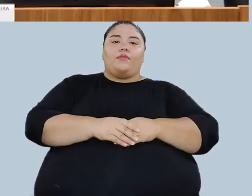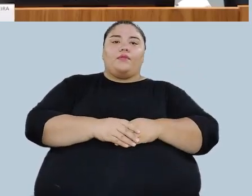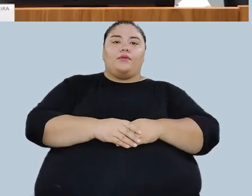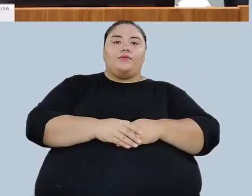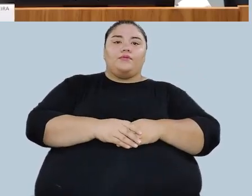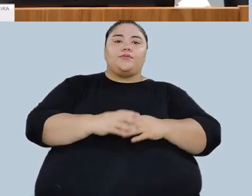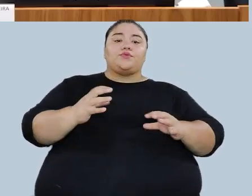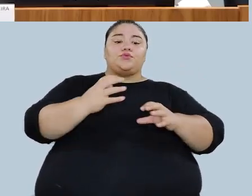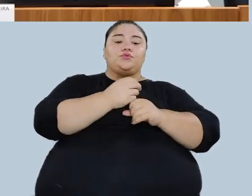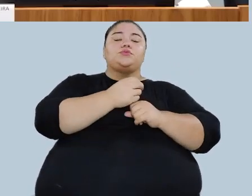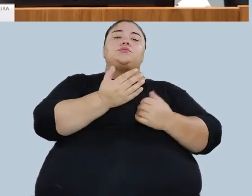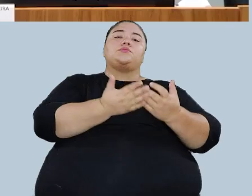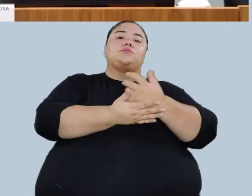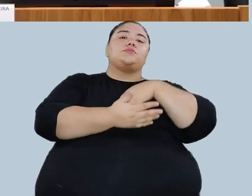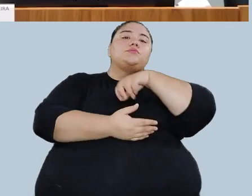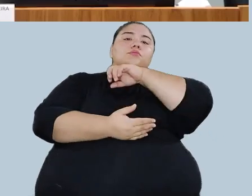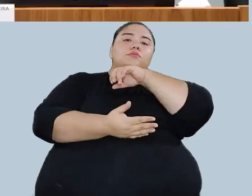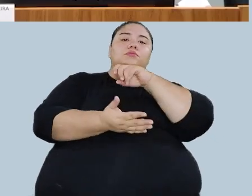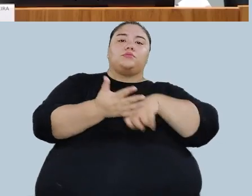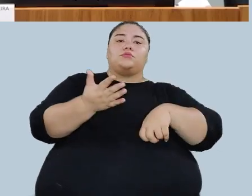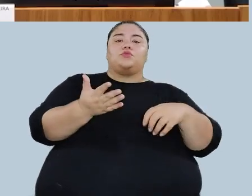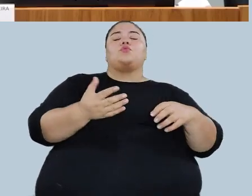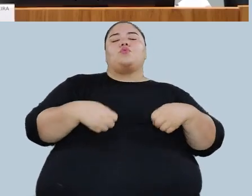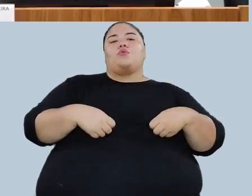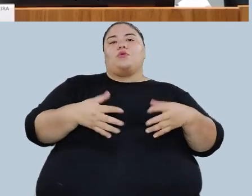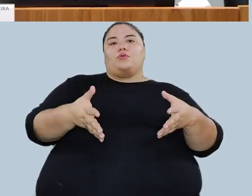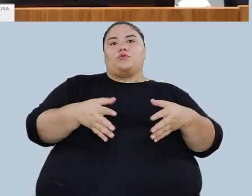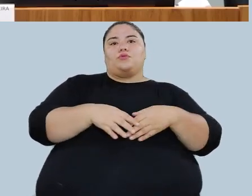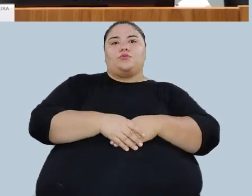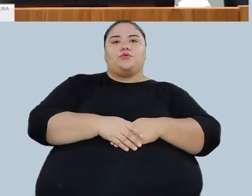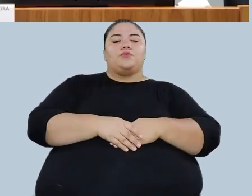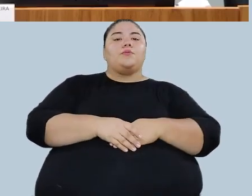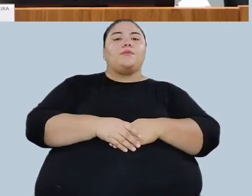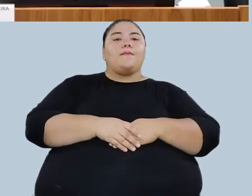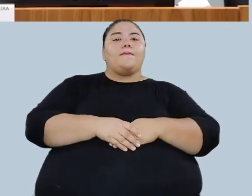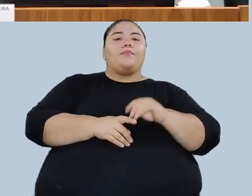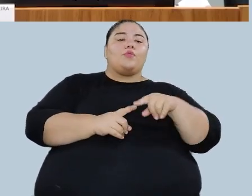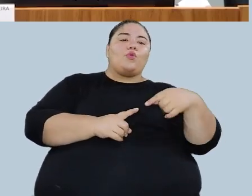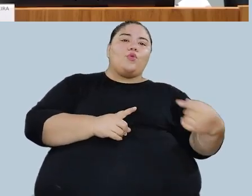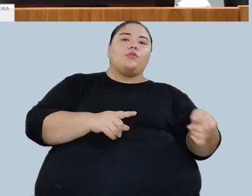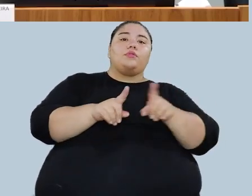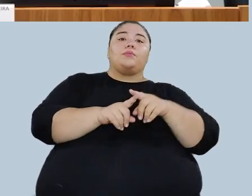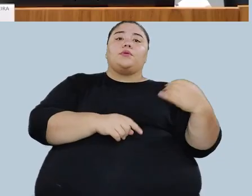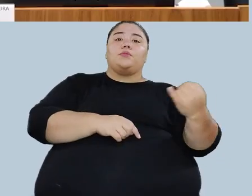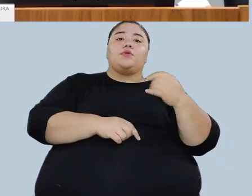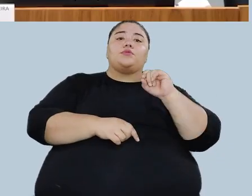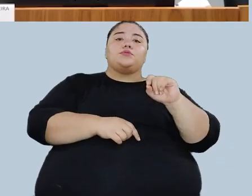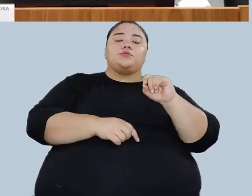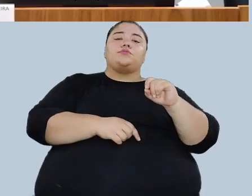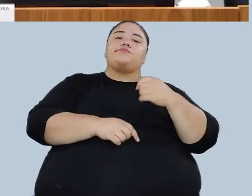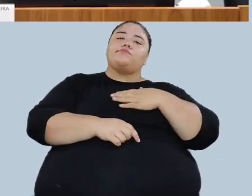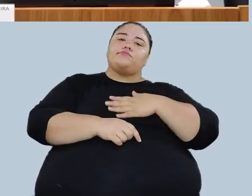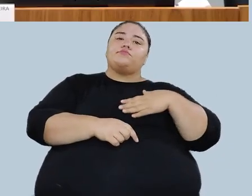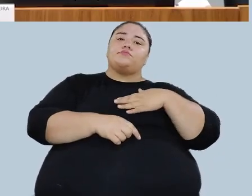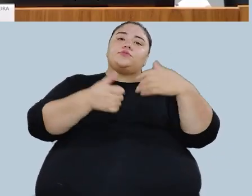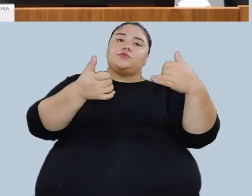com esses tributos incidentes agora no consumo. Um outro aspecto que é importante, que eu gostaria muito